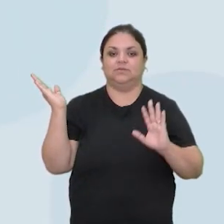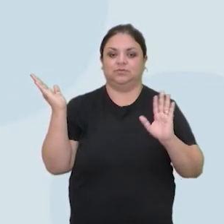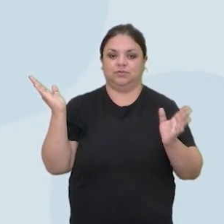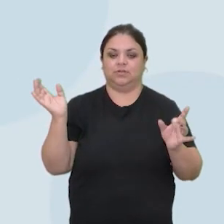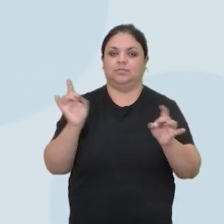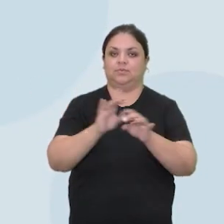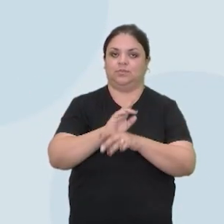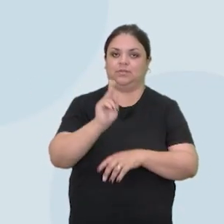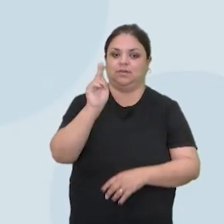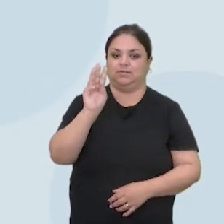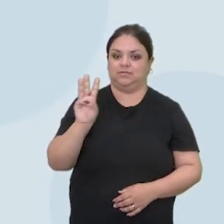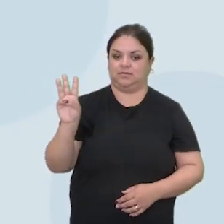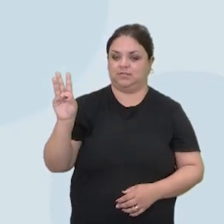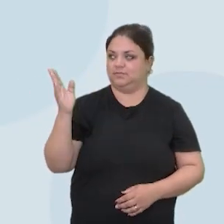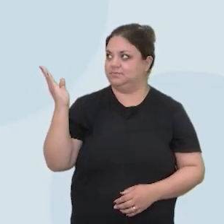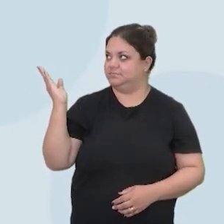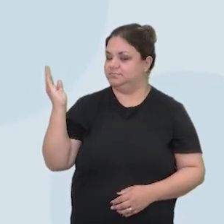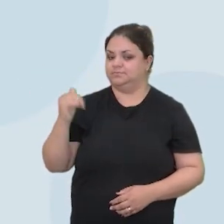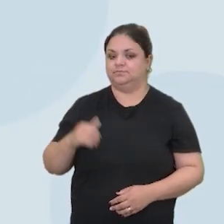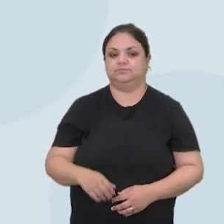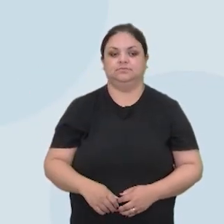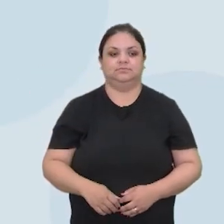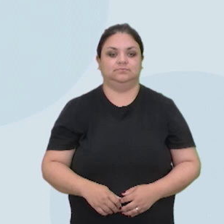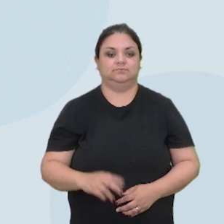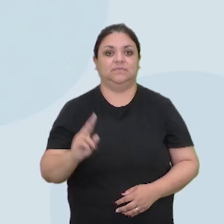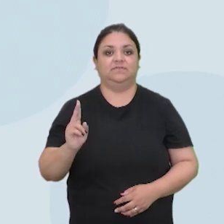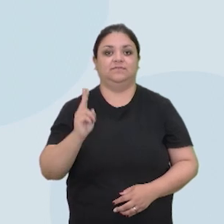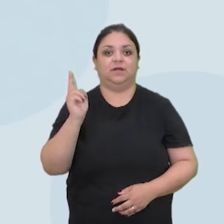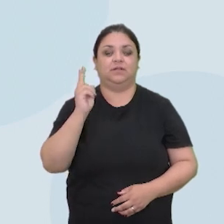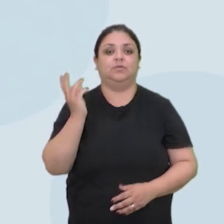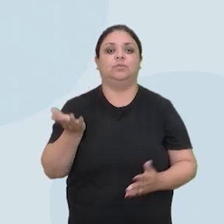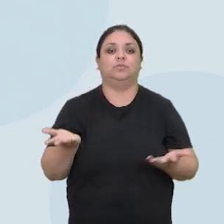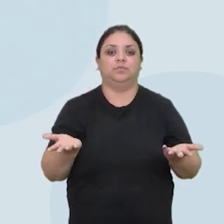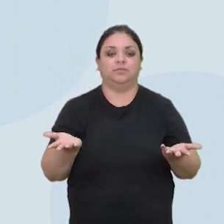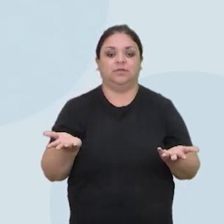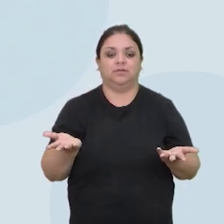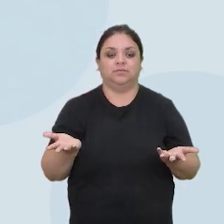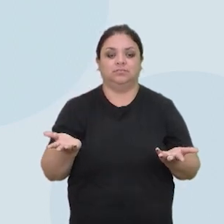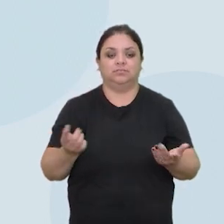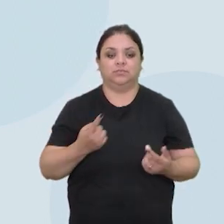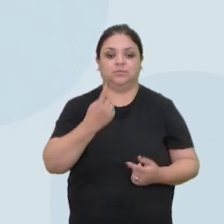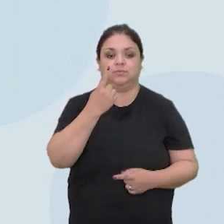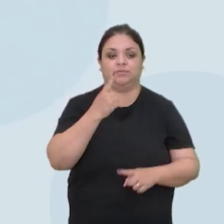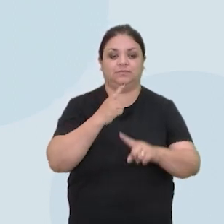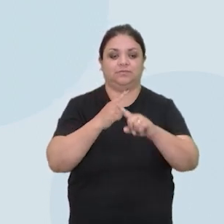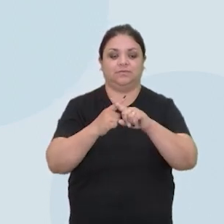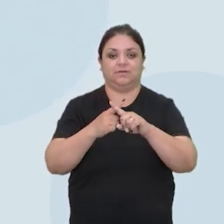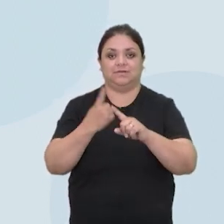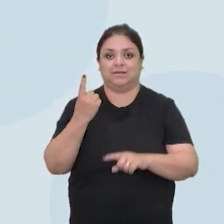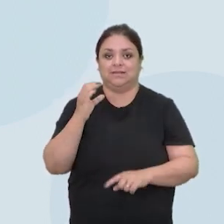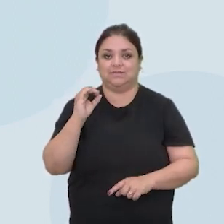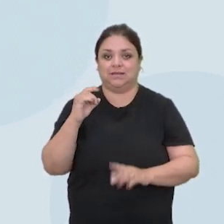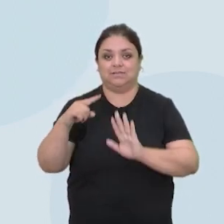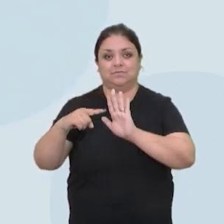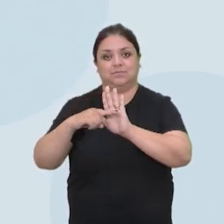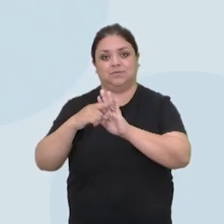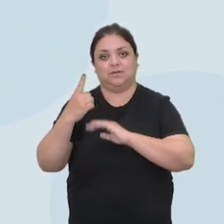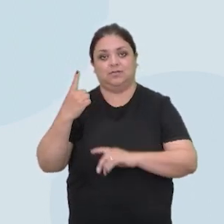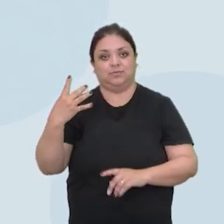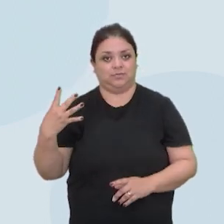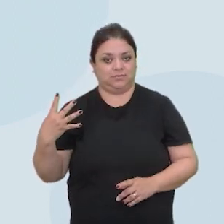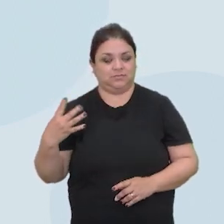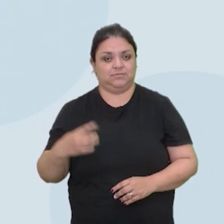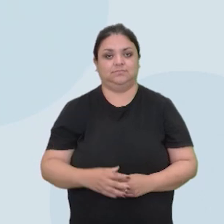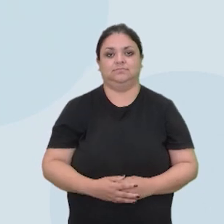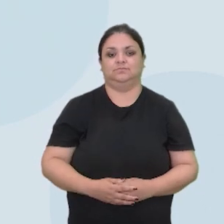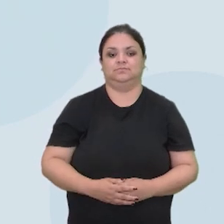Kw montada. E qual que é o valor? O Kw tem um valor de 1 vezes 10 a menos 14. E de